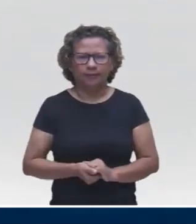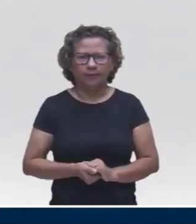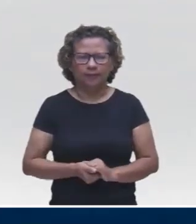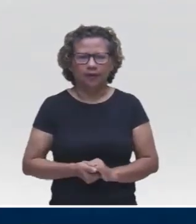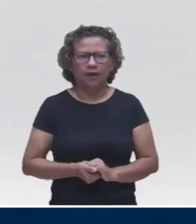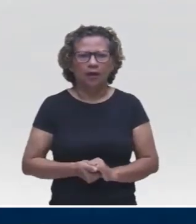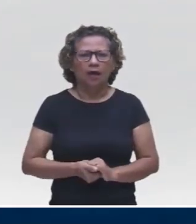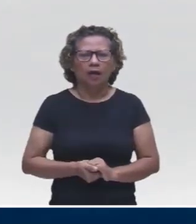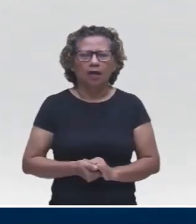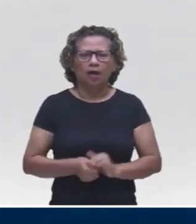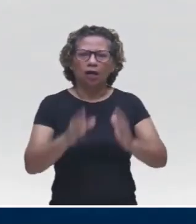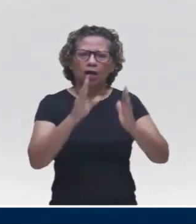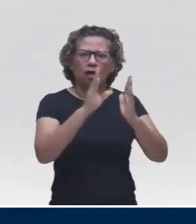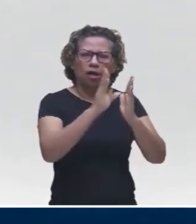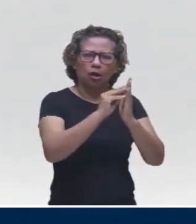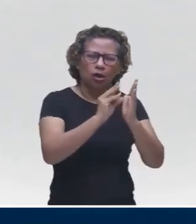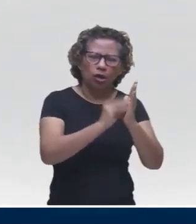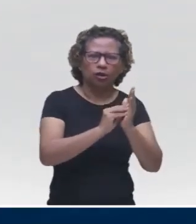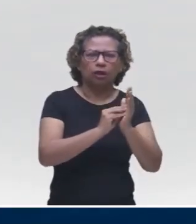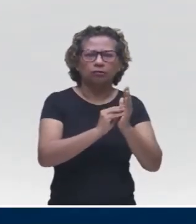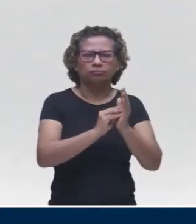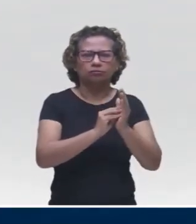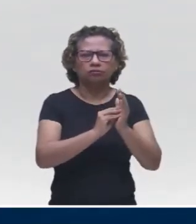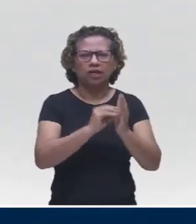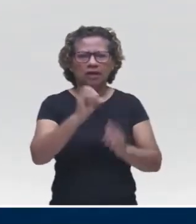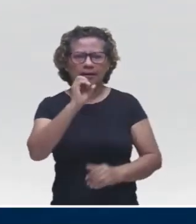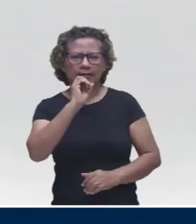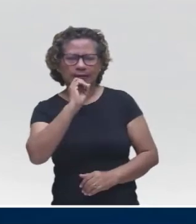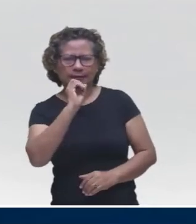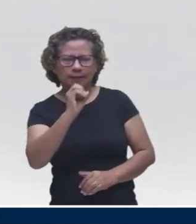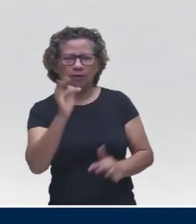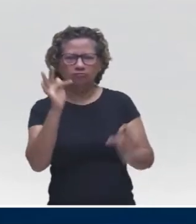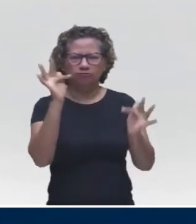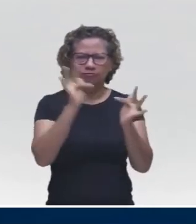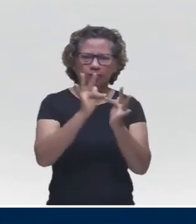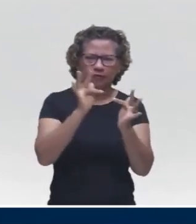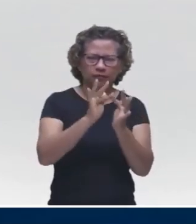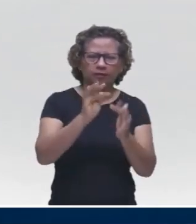Aula 4.1. Conteúdo: zero de uma função afim.